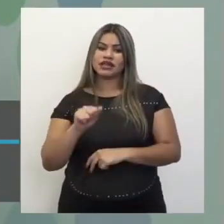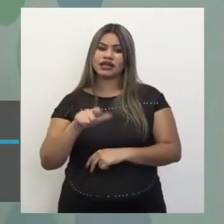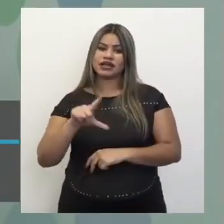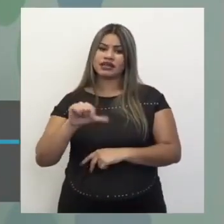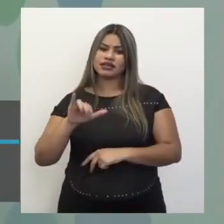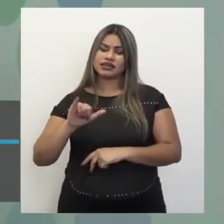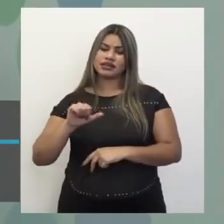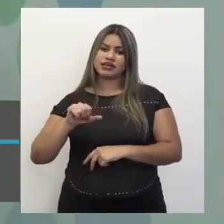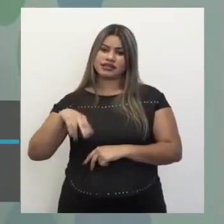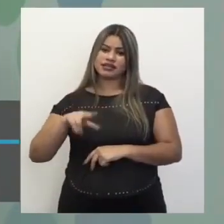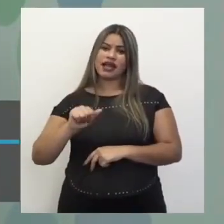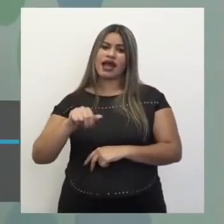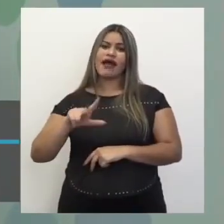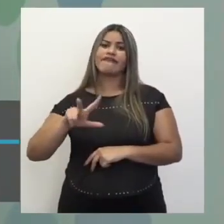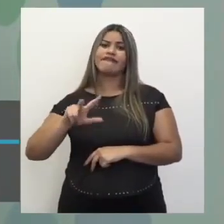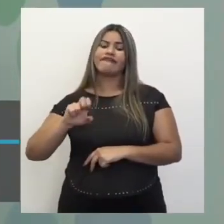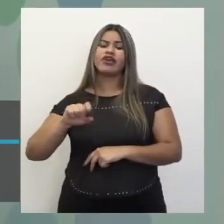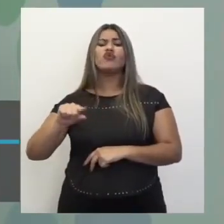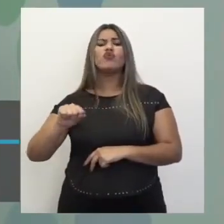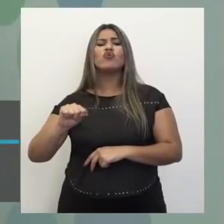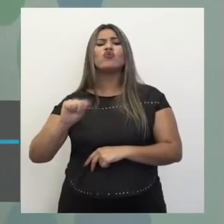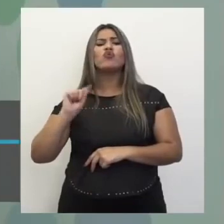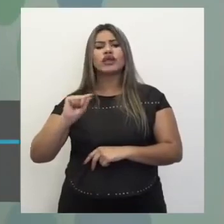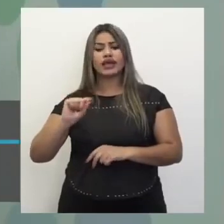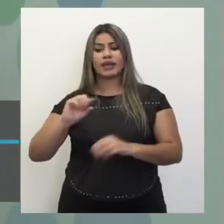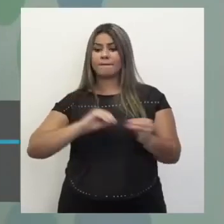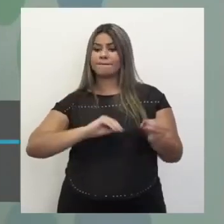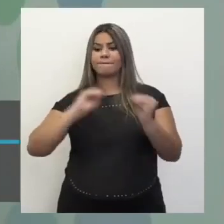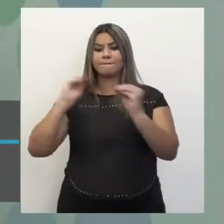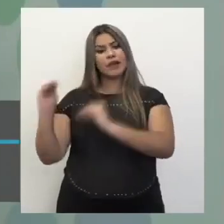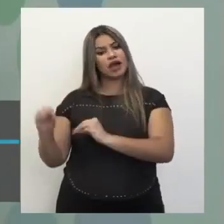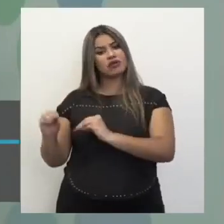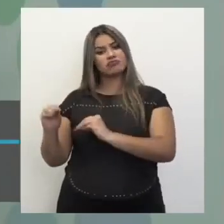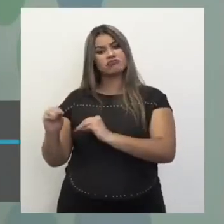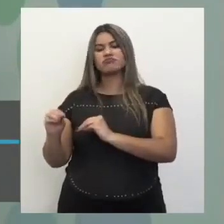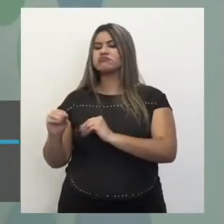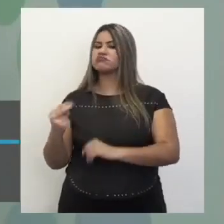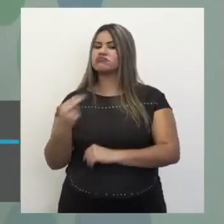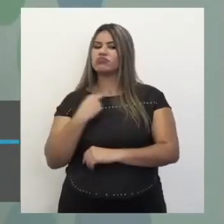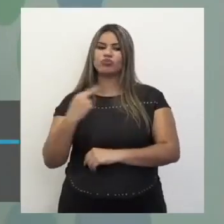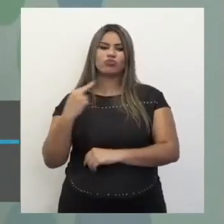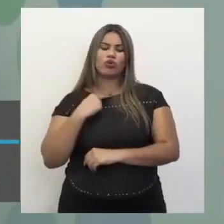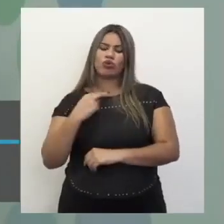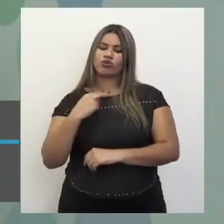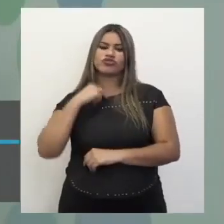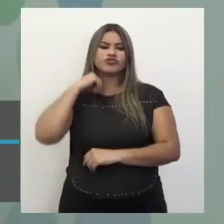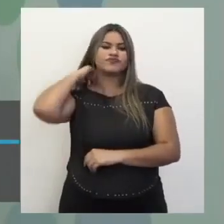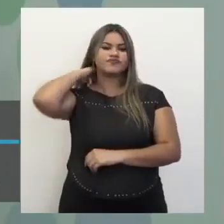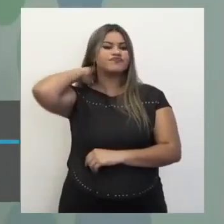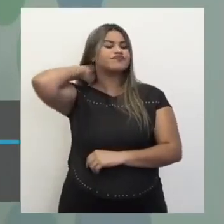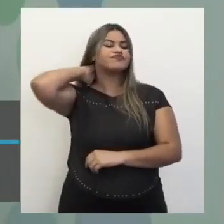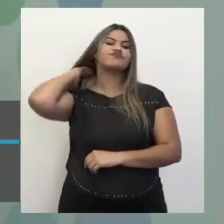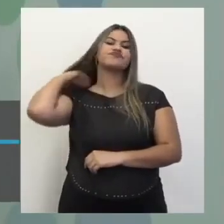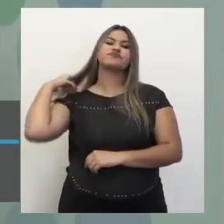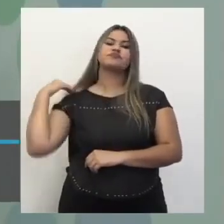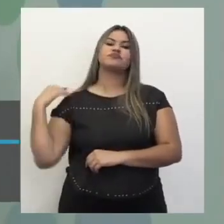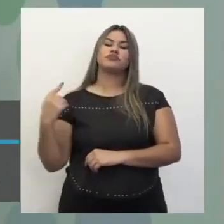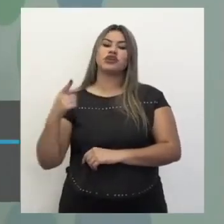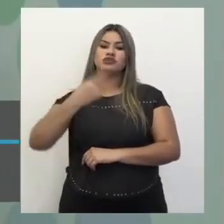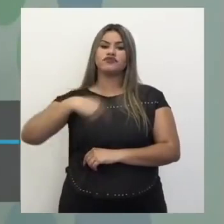Lembrando que o que é inalienável é aquilo que você não pode transferir. Agora há pouco nós estávamos numa aula com o 3º ano sobre a liberdade e eu dizia